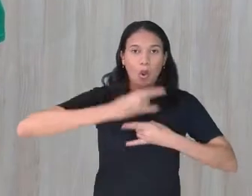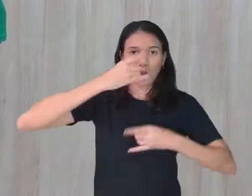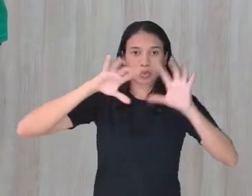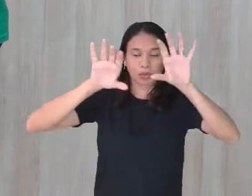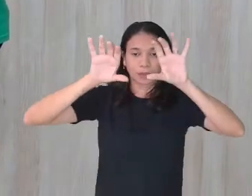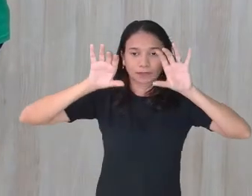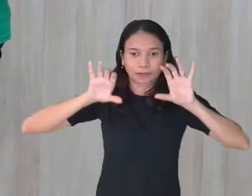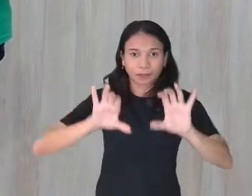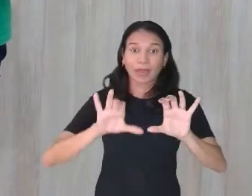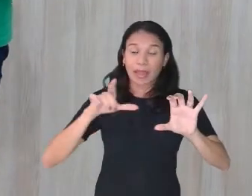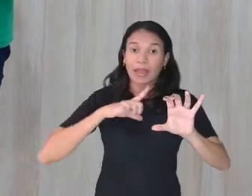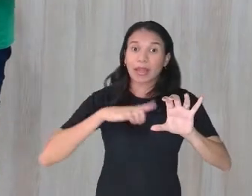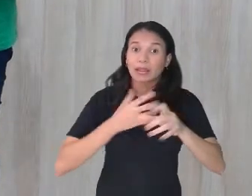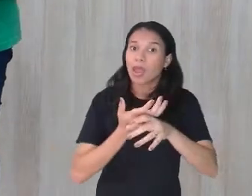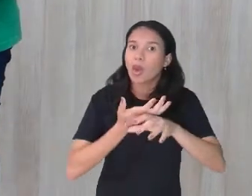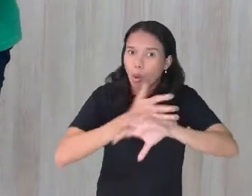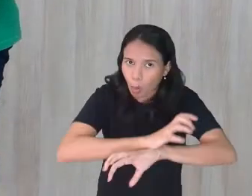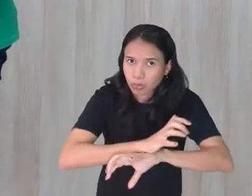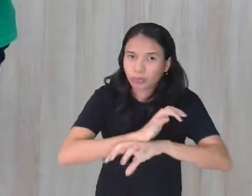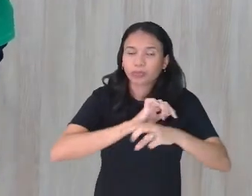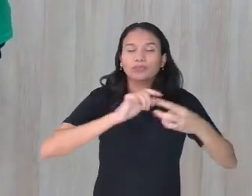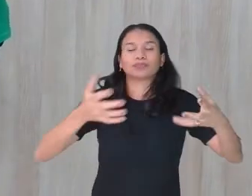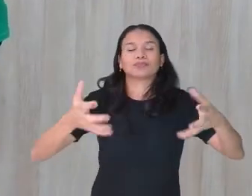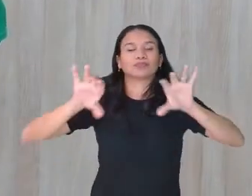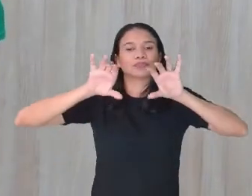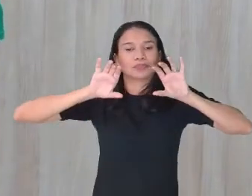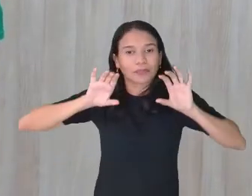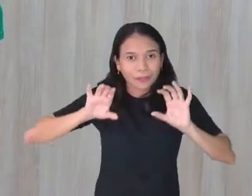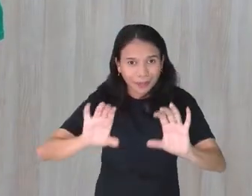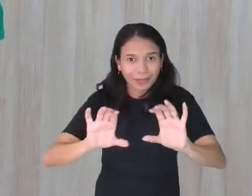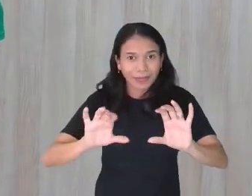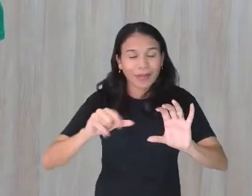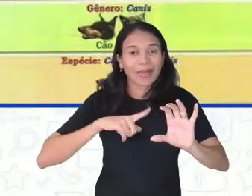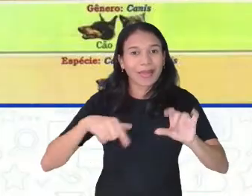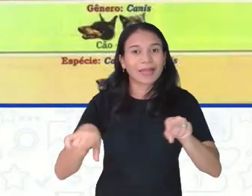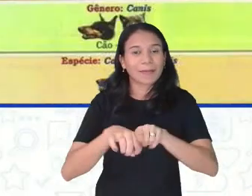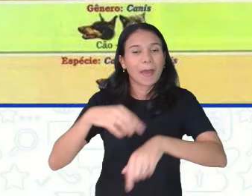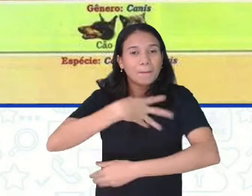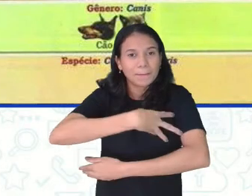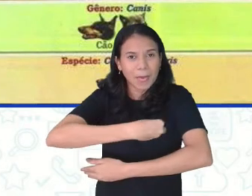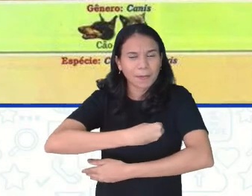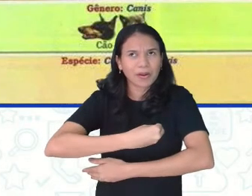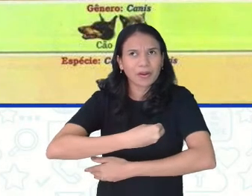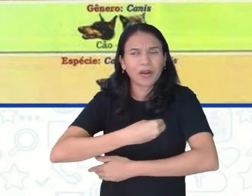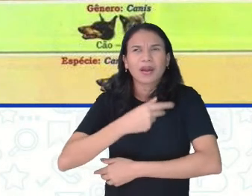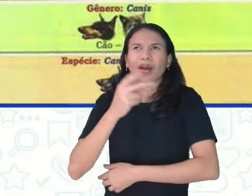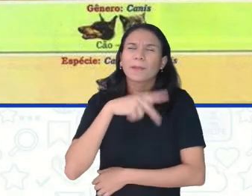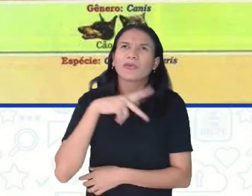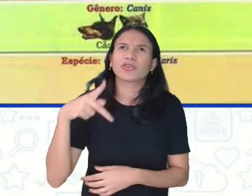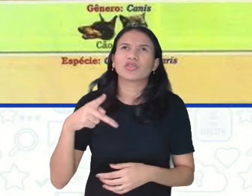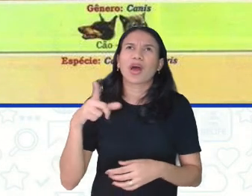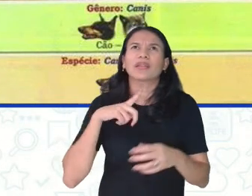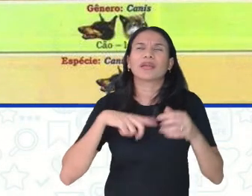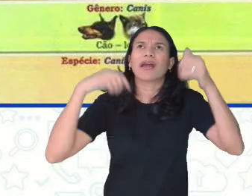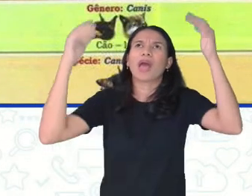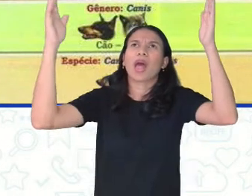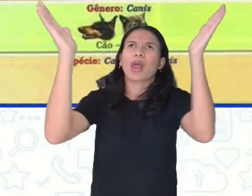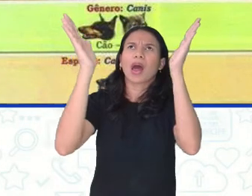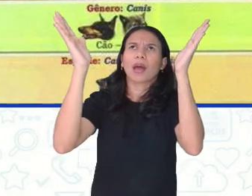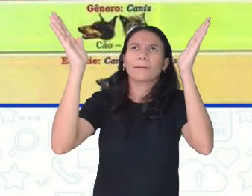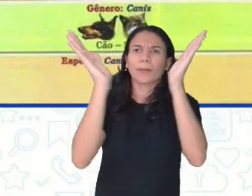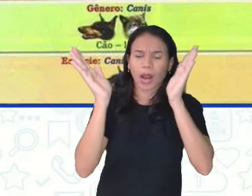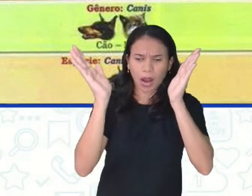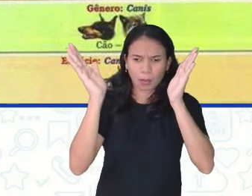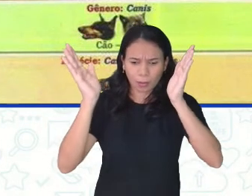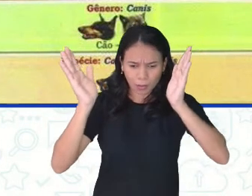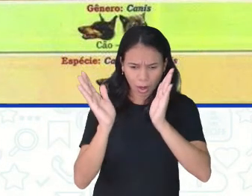dos vertebrados, que é uma outra categoria, ele faz parte dos mamíferos. Professora, à medida que a senhora está falando, está diminuindo a